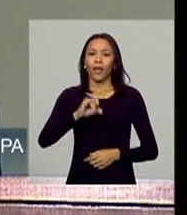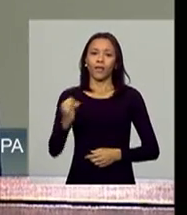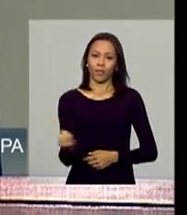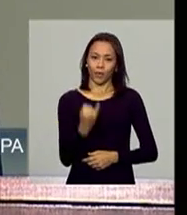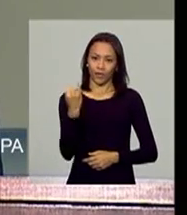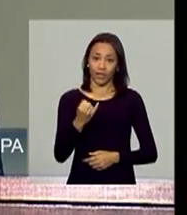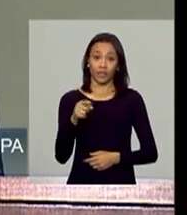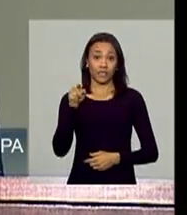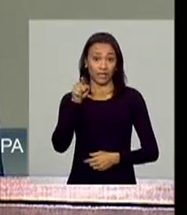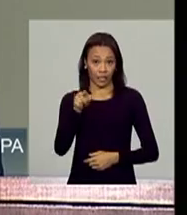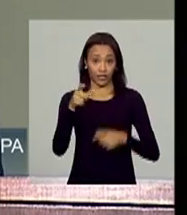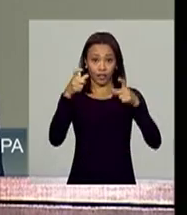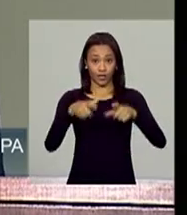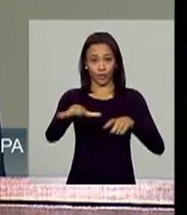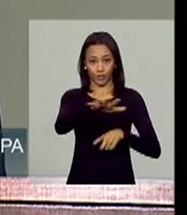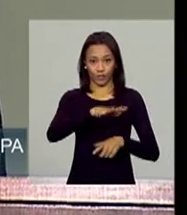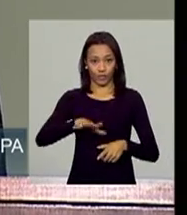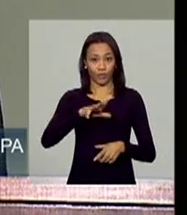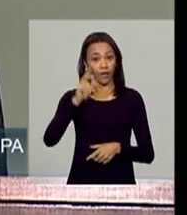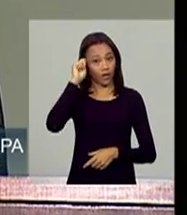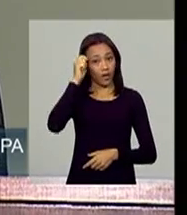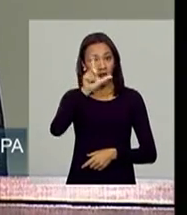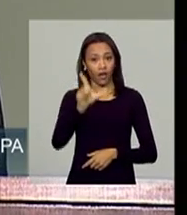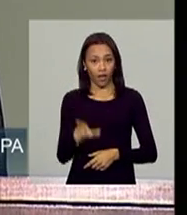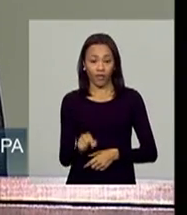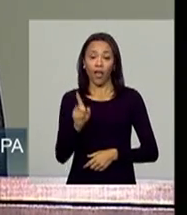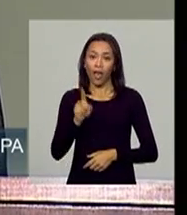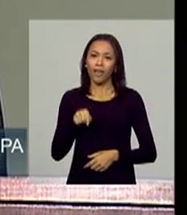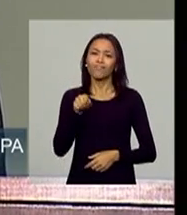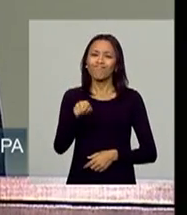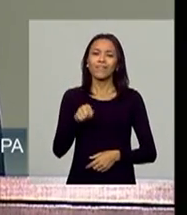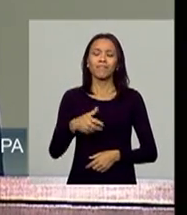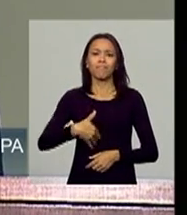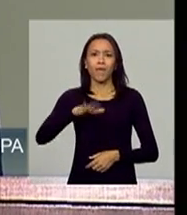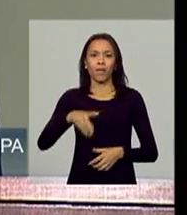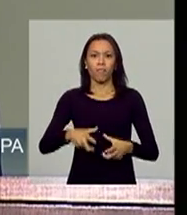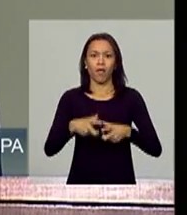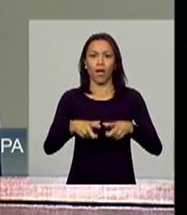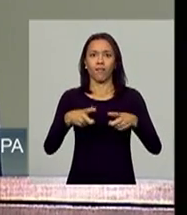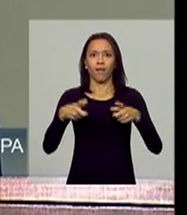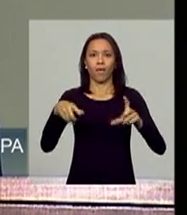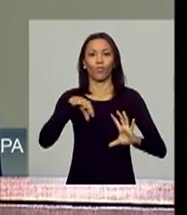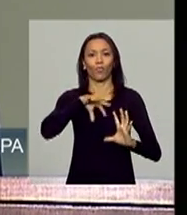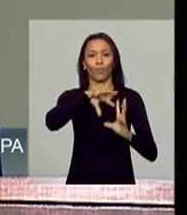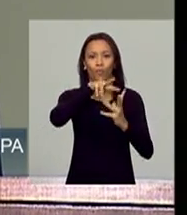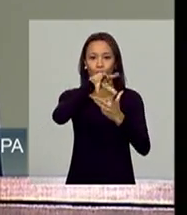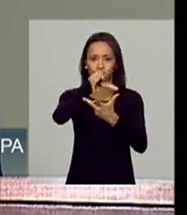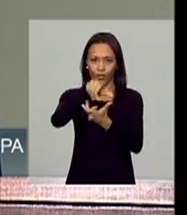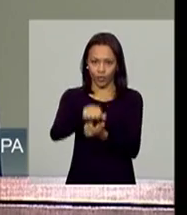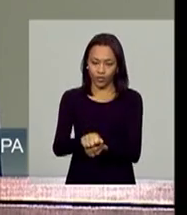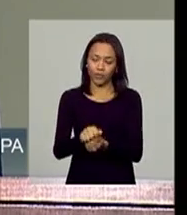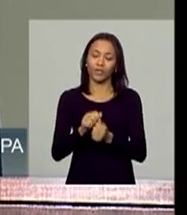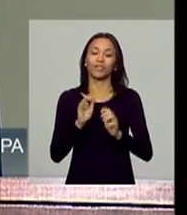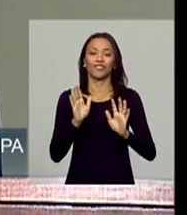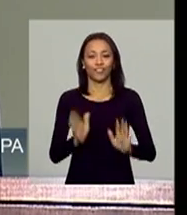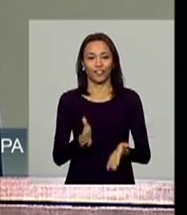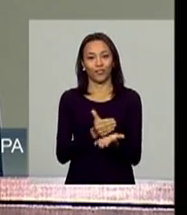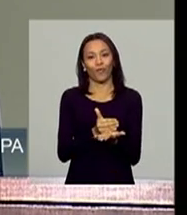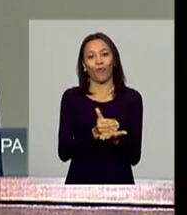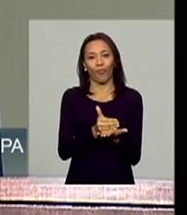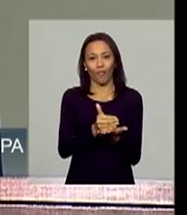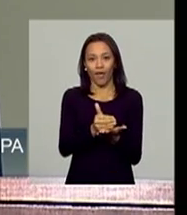região, que é uma das regiões, se não a que mais cresce no mundo, e que começa a enfrentar